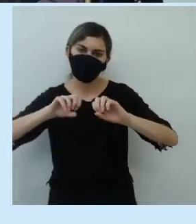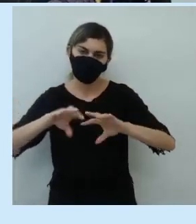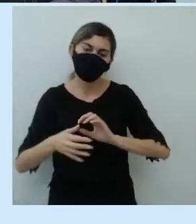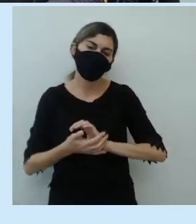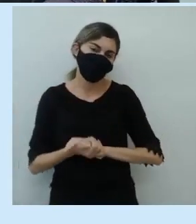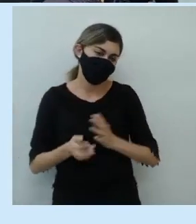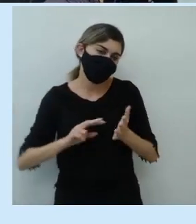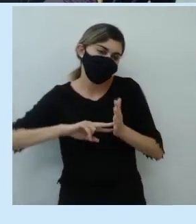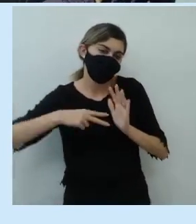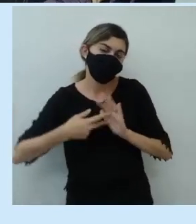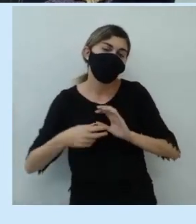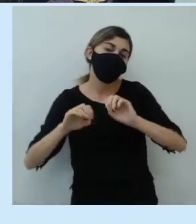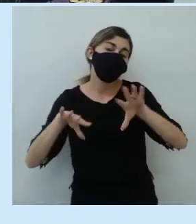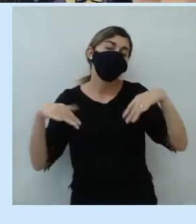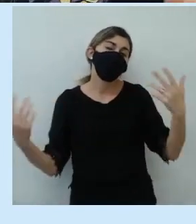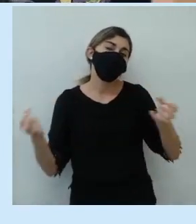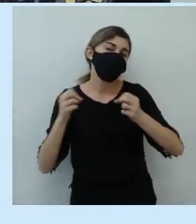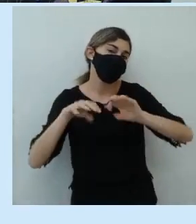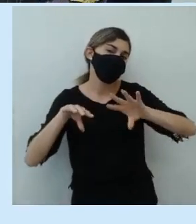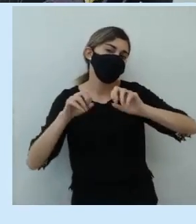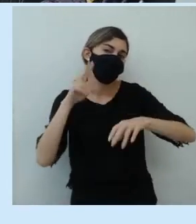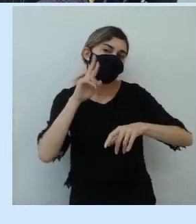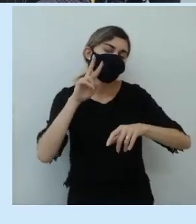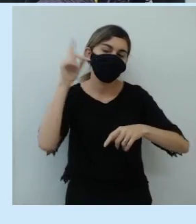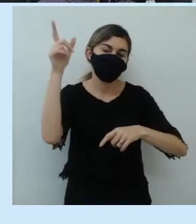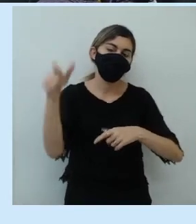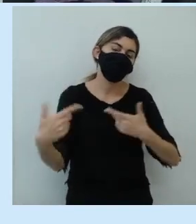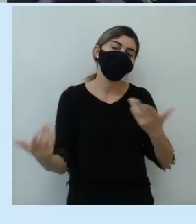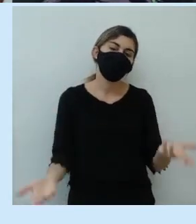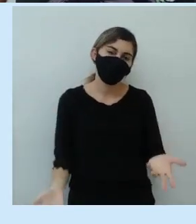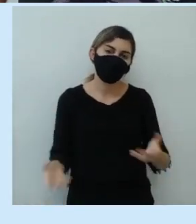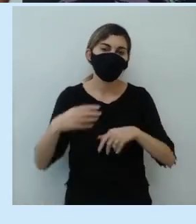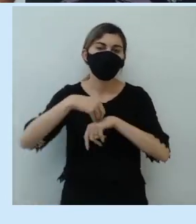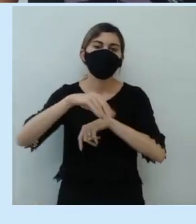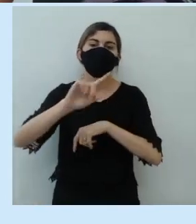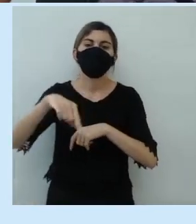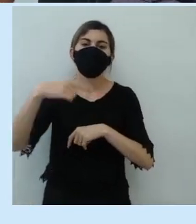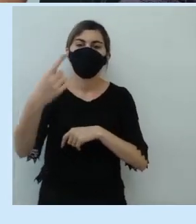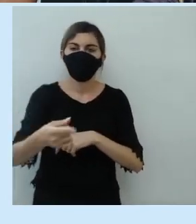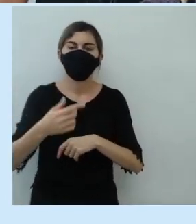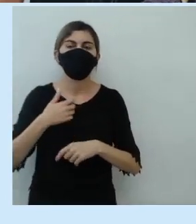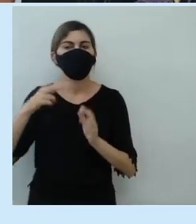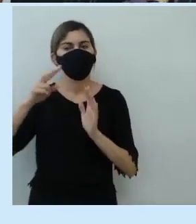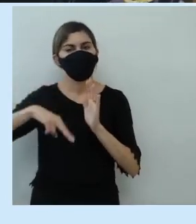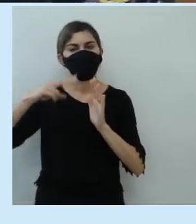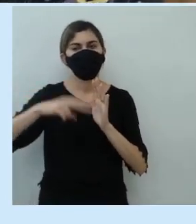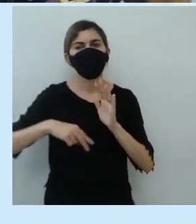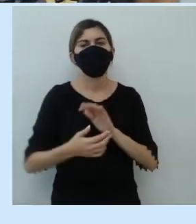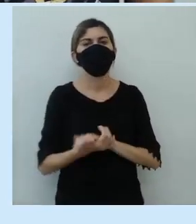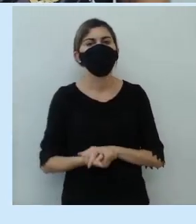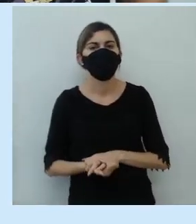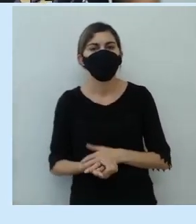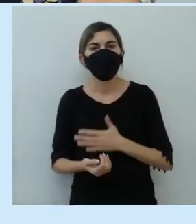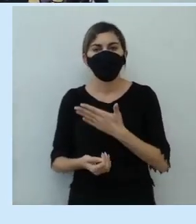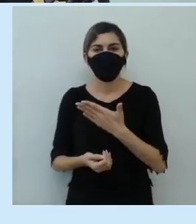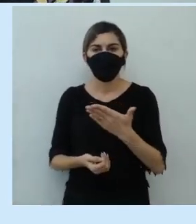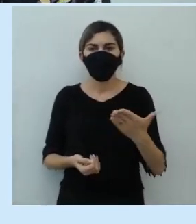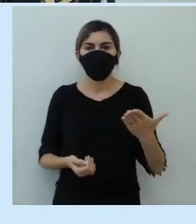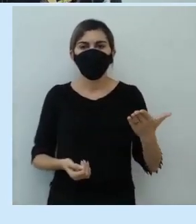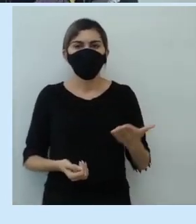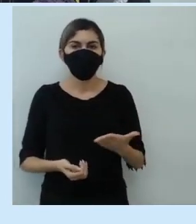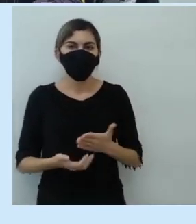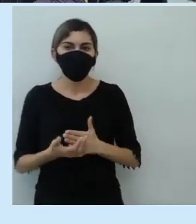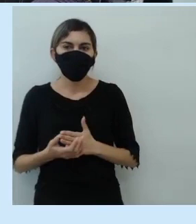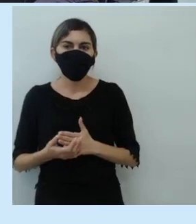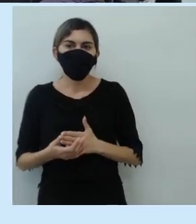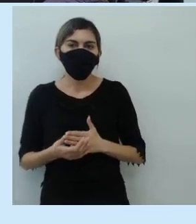Moral quer dizer qual é o ensinamento que vai ficar depois dessa minha leitura, né? Então observe isso, tenham muito